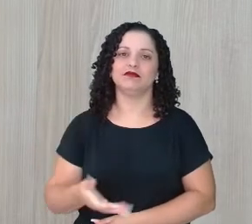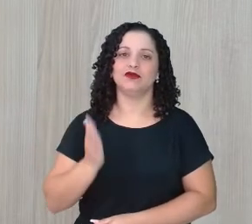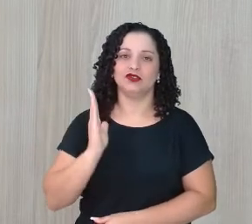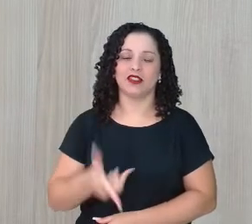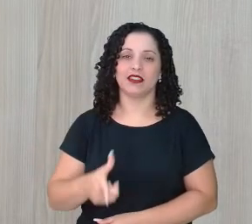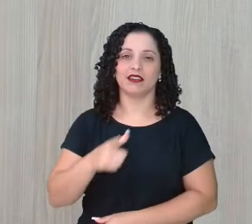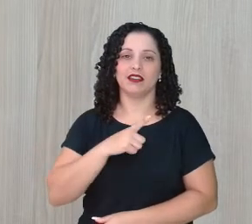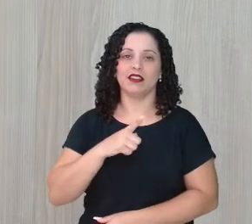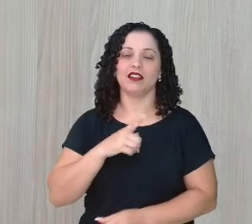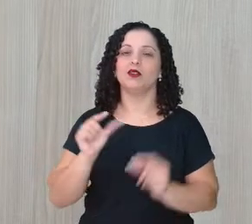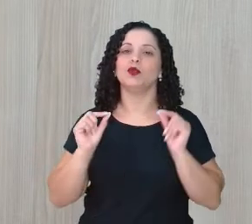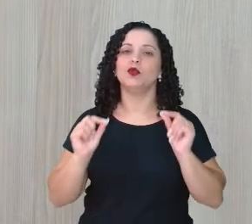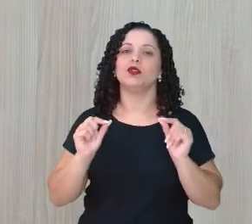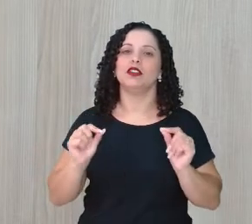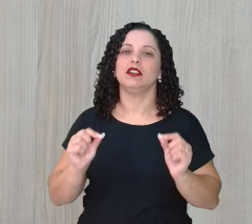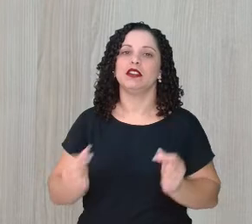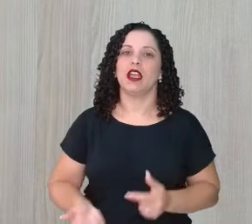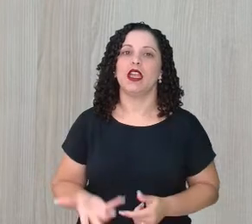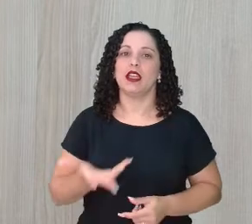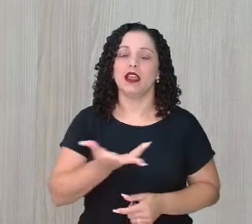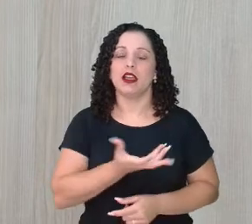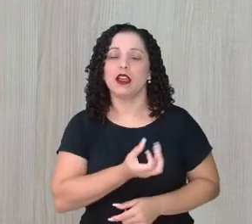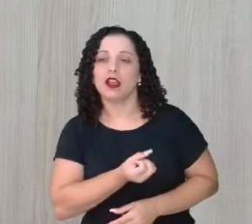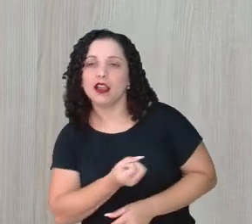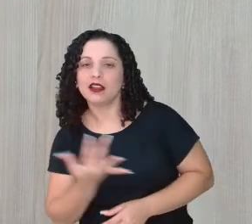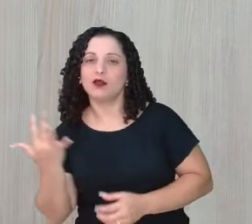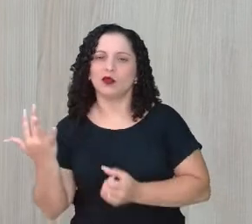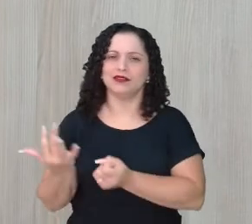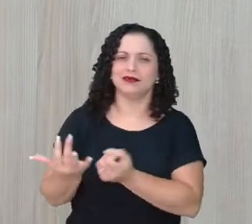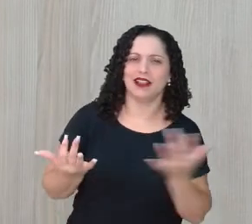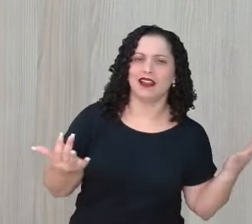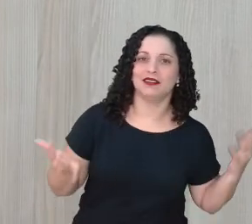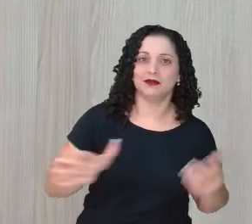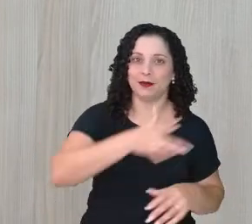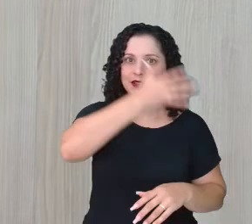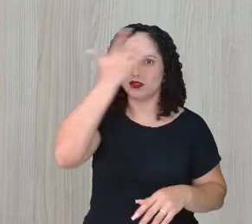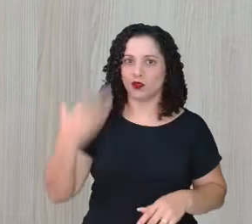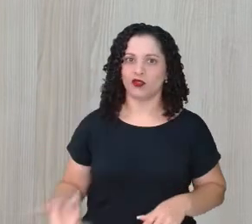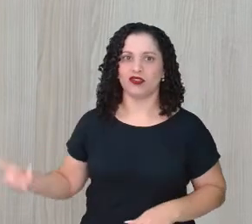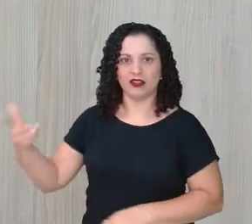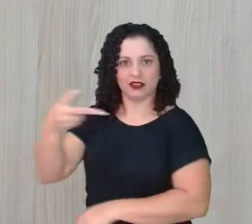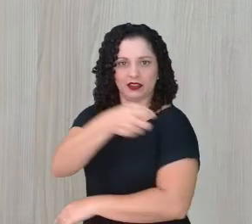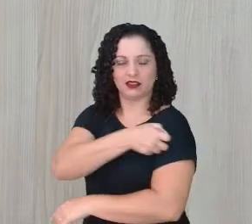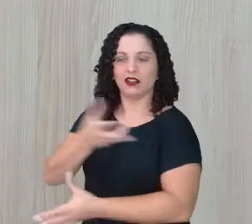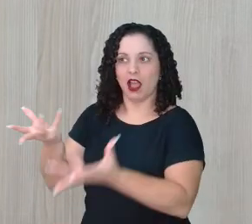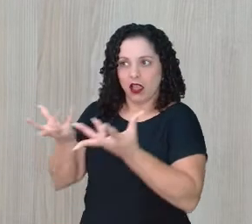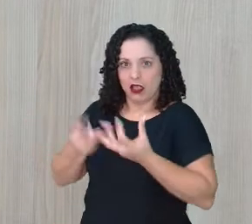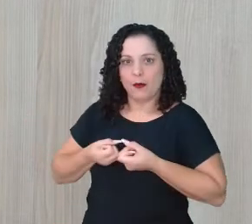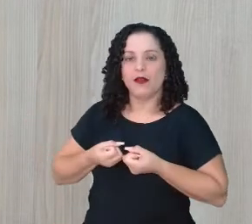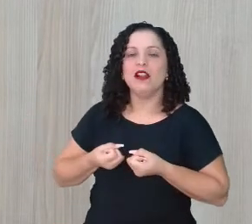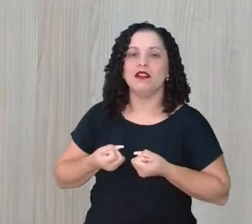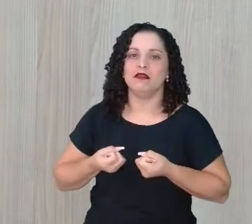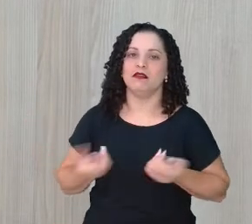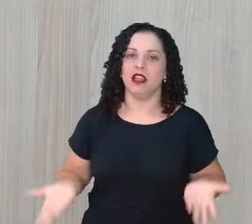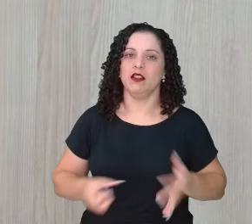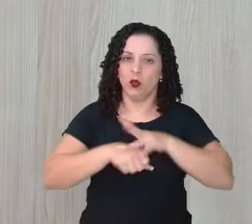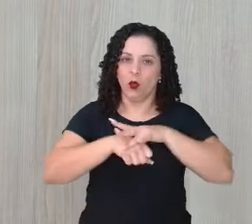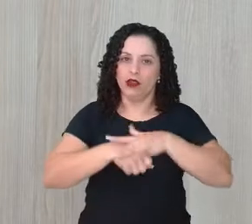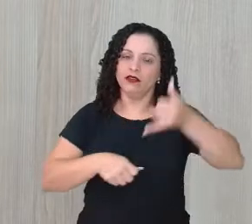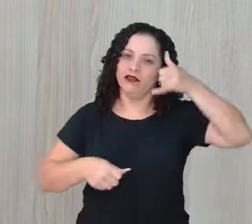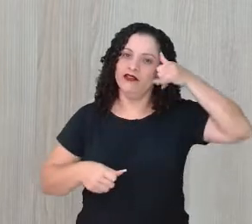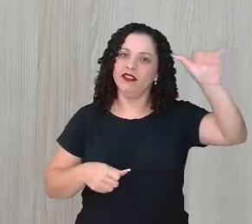Deus, com uma grande aceitação na vacinação. Nós vemos que a prevenção é tudo. Então, com a